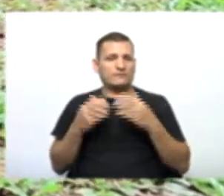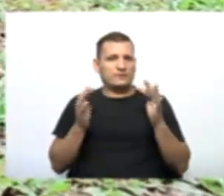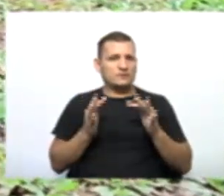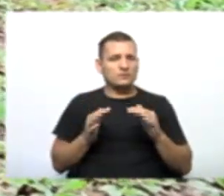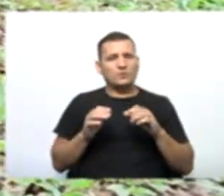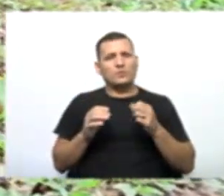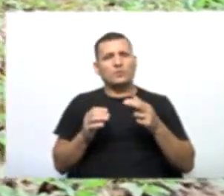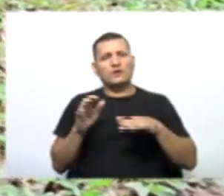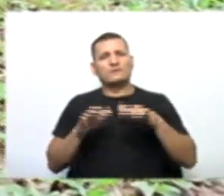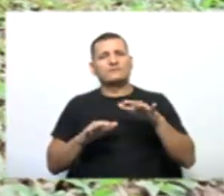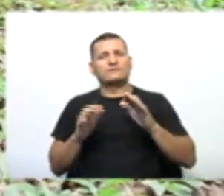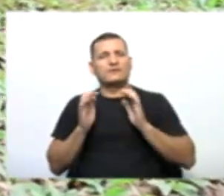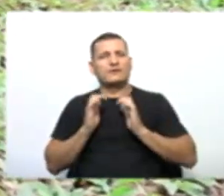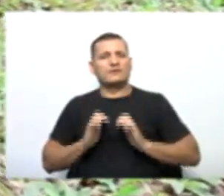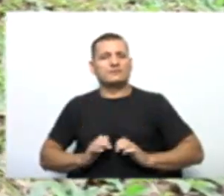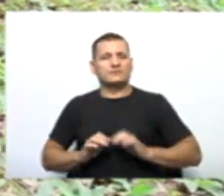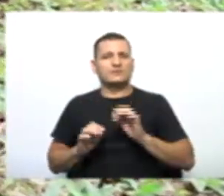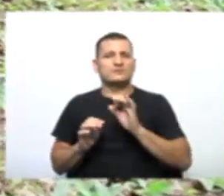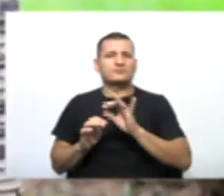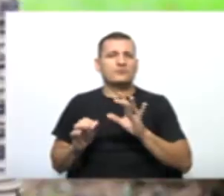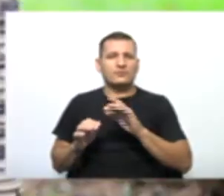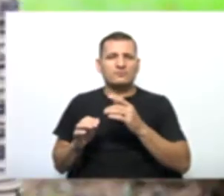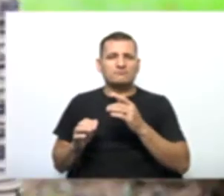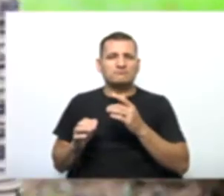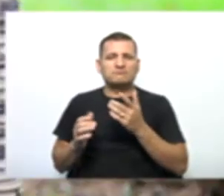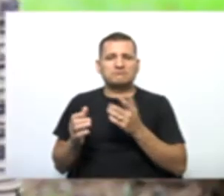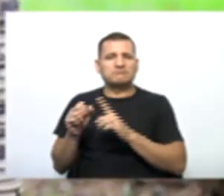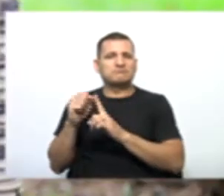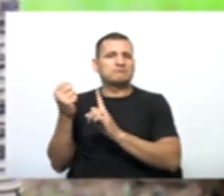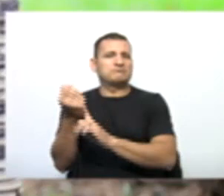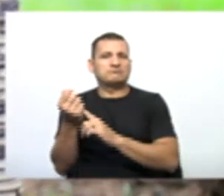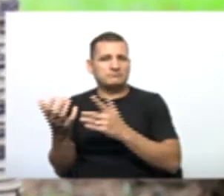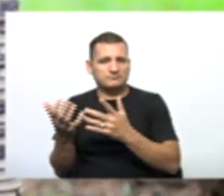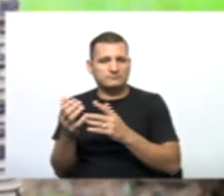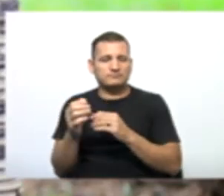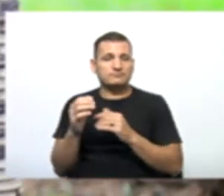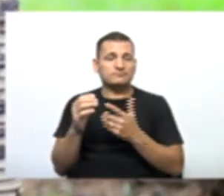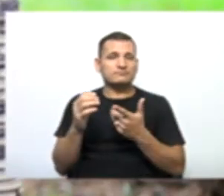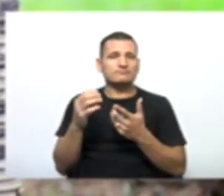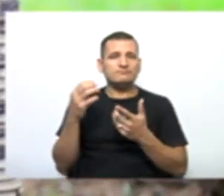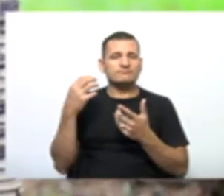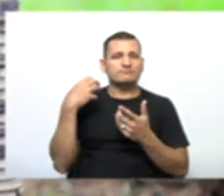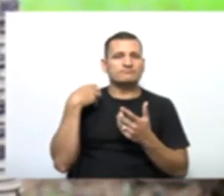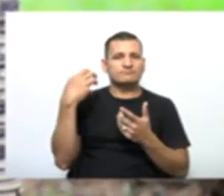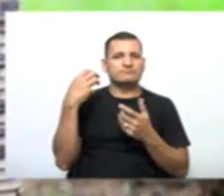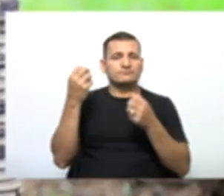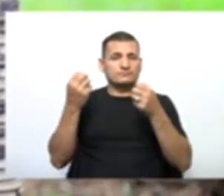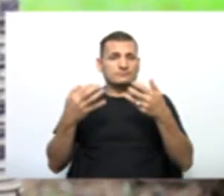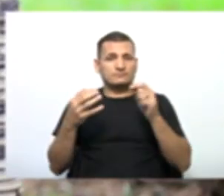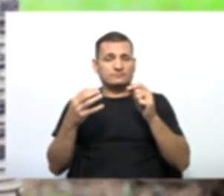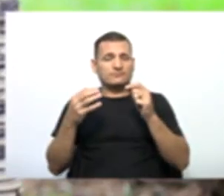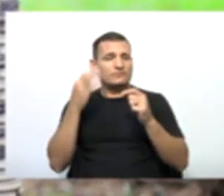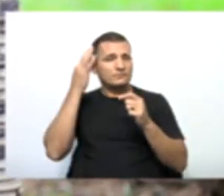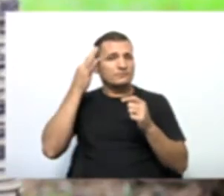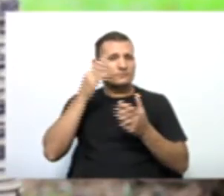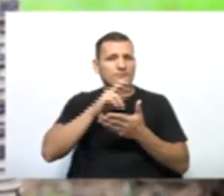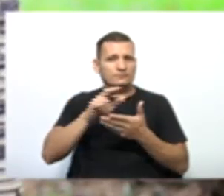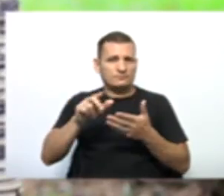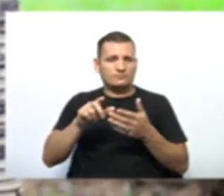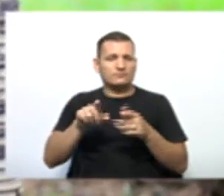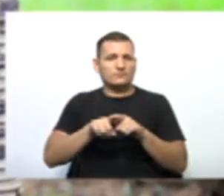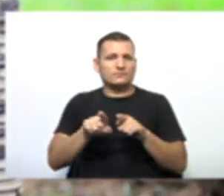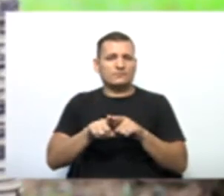às vezes, que é só por um esquema social. Aristóteles e esses vários filósofos vão dizer que o homem deveria encontrar em si